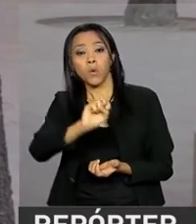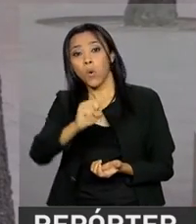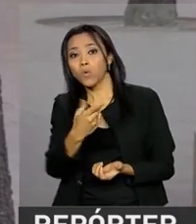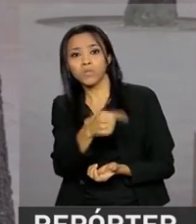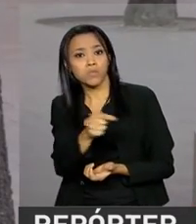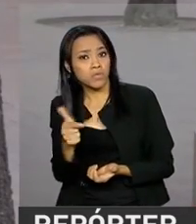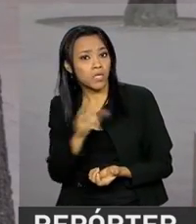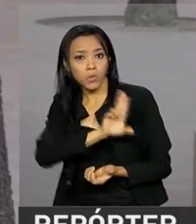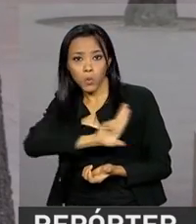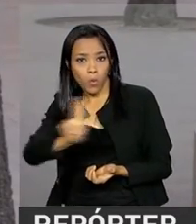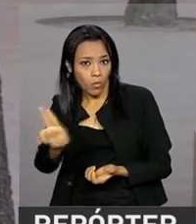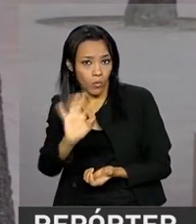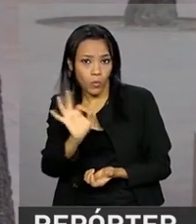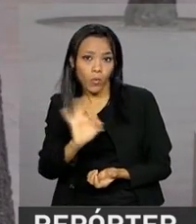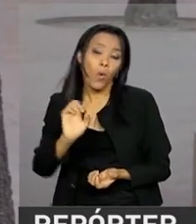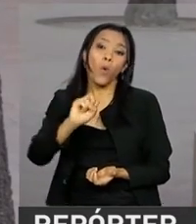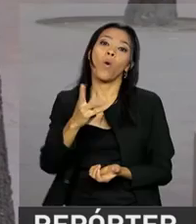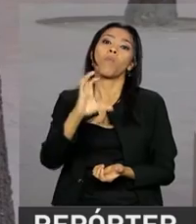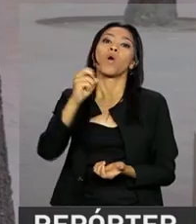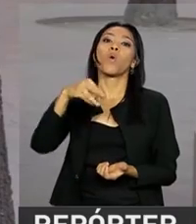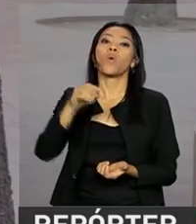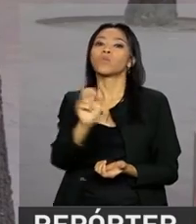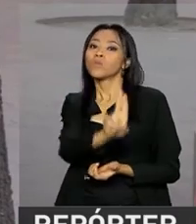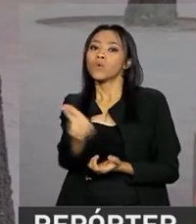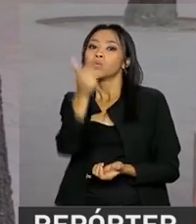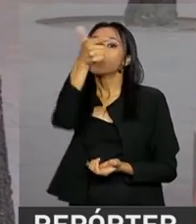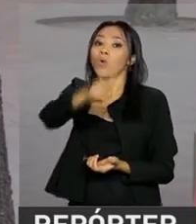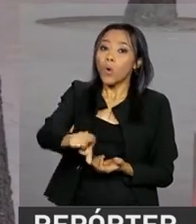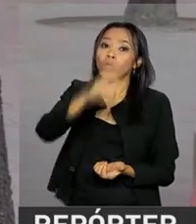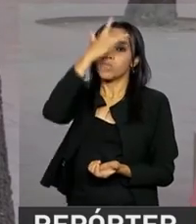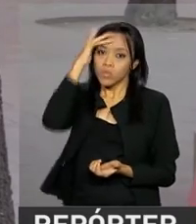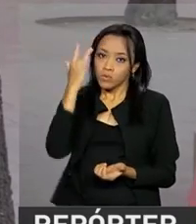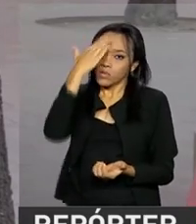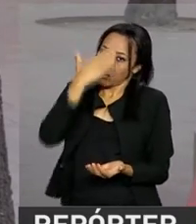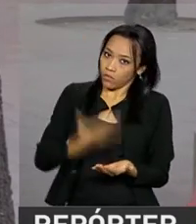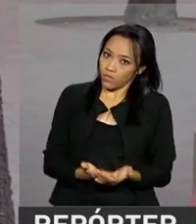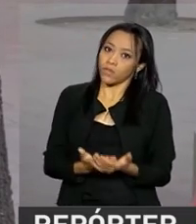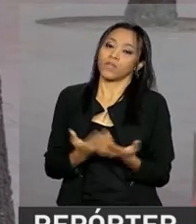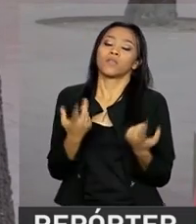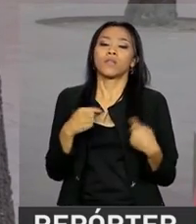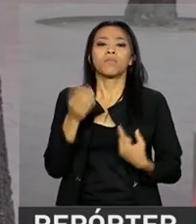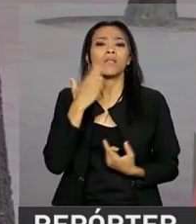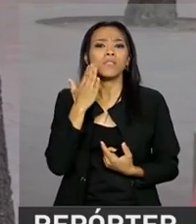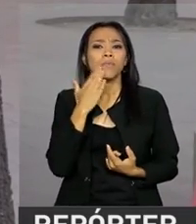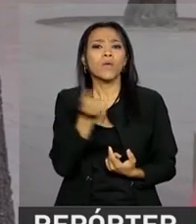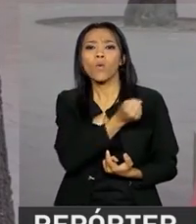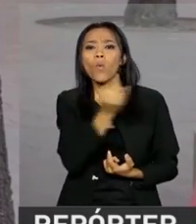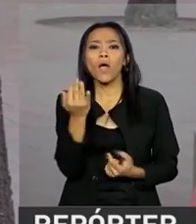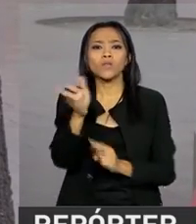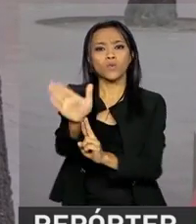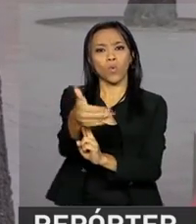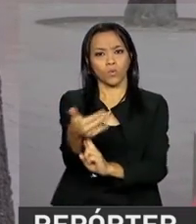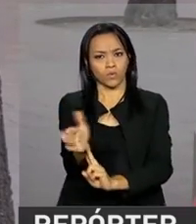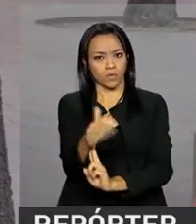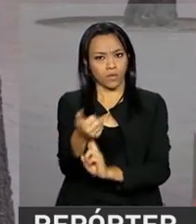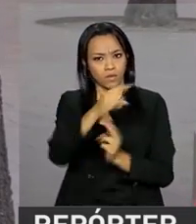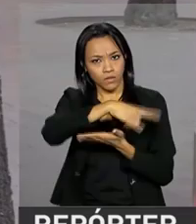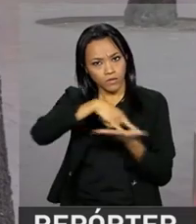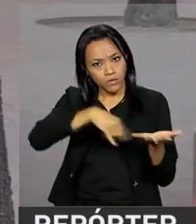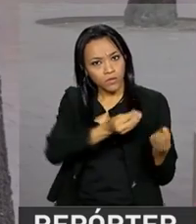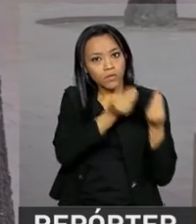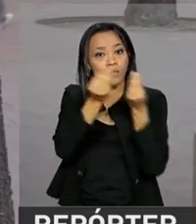mais copa no seu nome em uma conta no nome de outra pessoa de sua confiança para saber em quais consulados é possível entregar os documentos